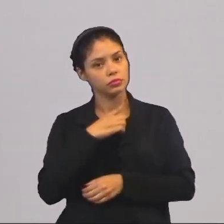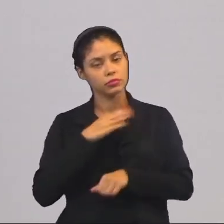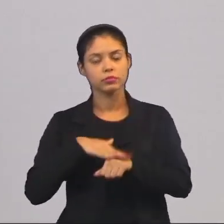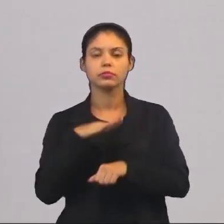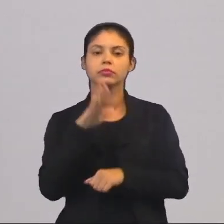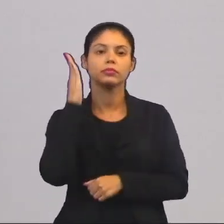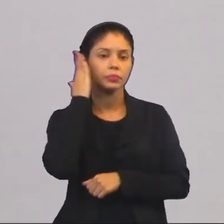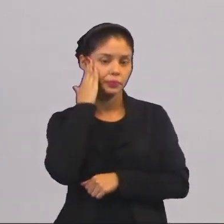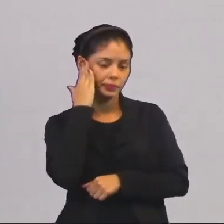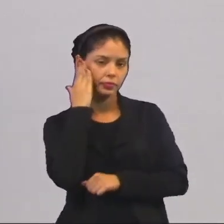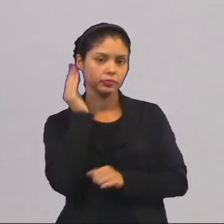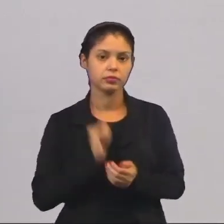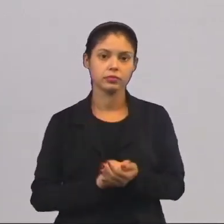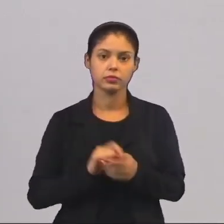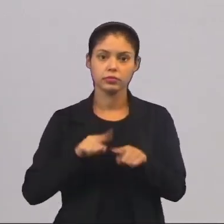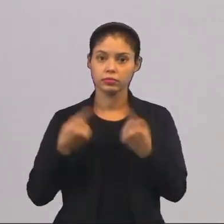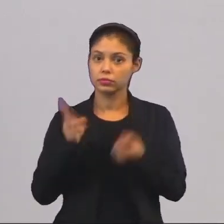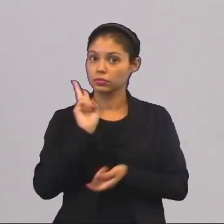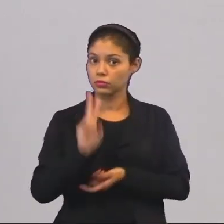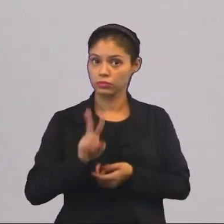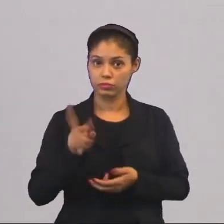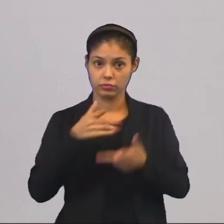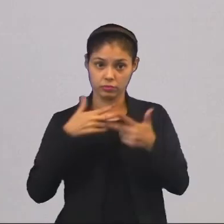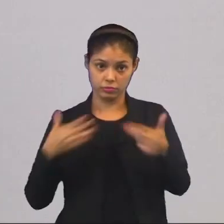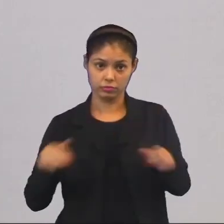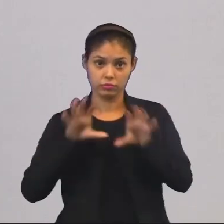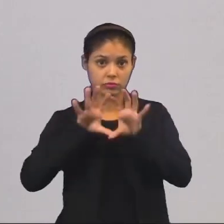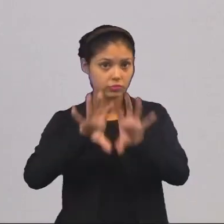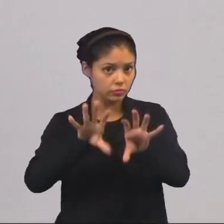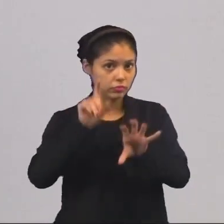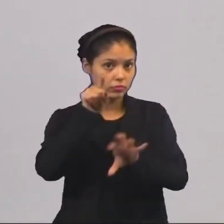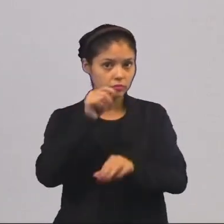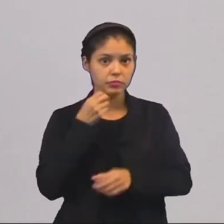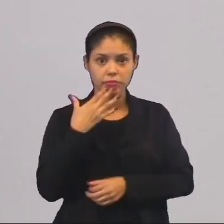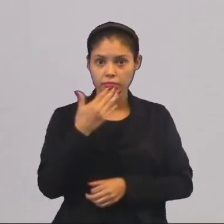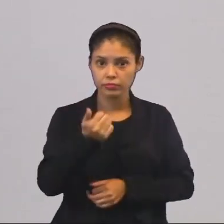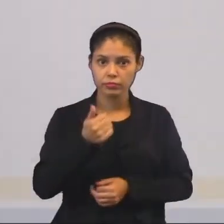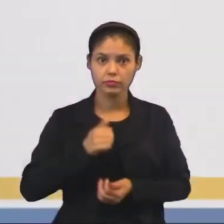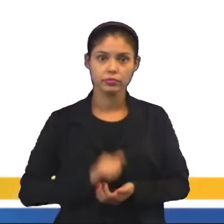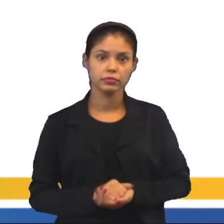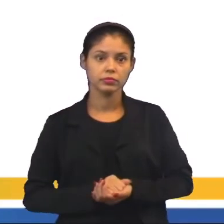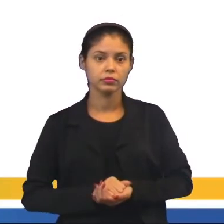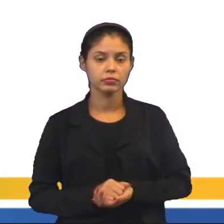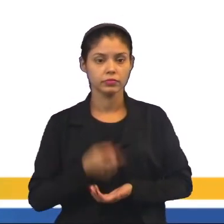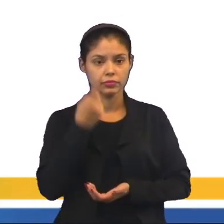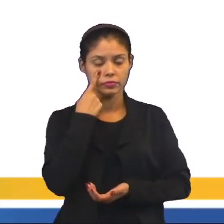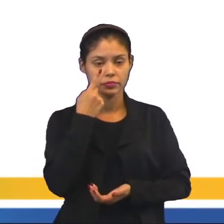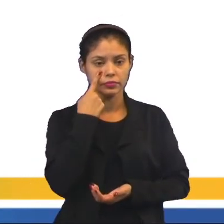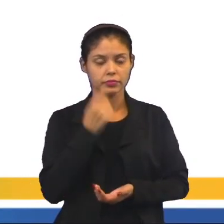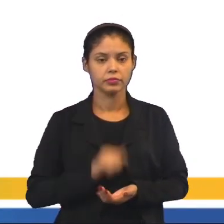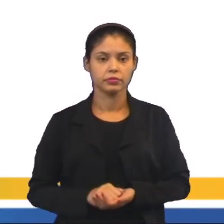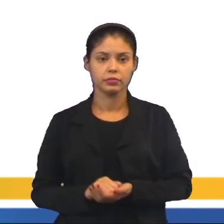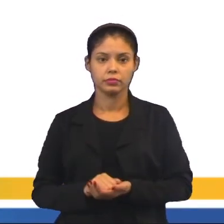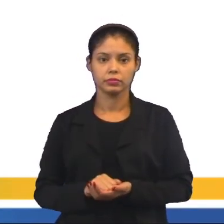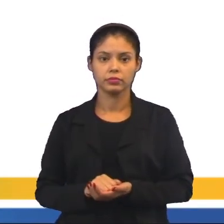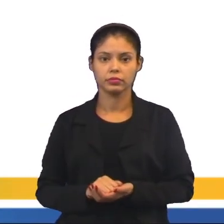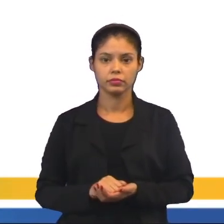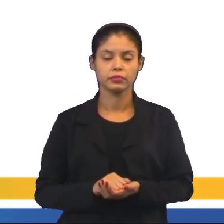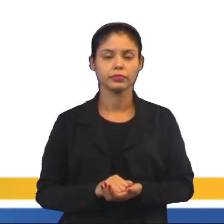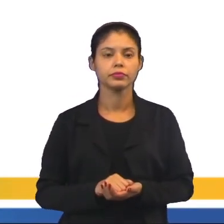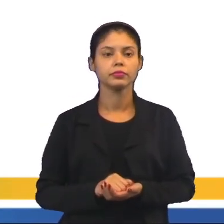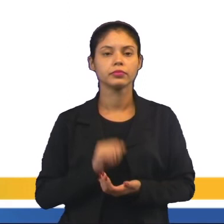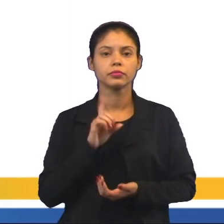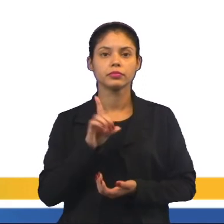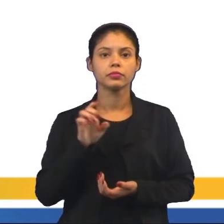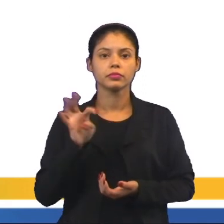mais entendimento. Mas é a mesma coisa o que está aí, tudo bem? Então vejamos, observe esse